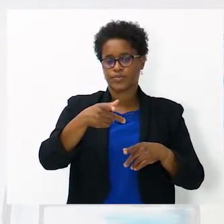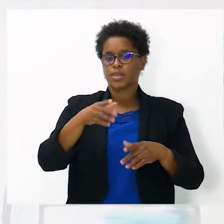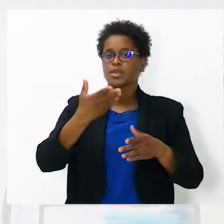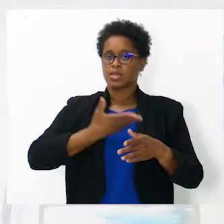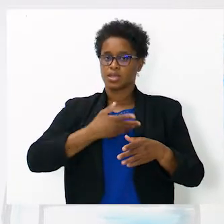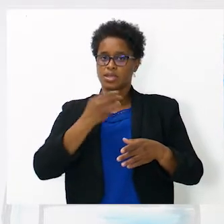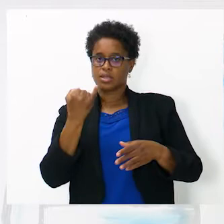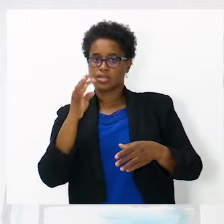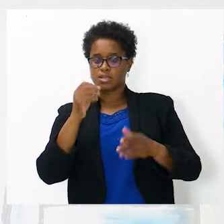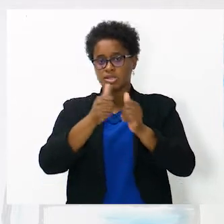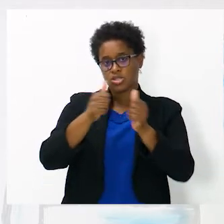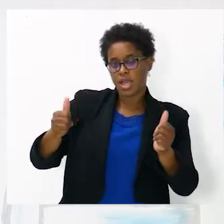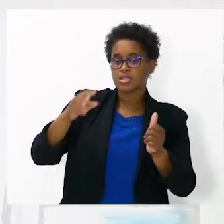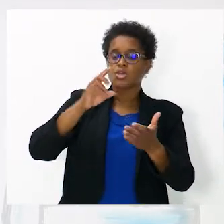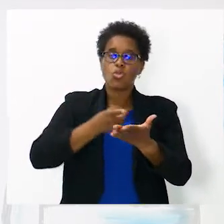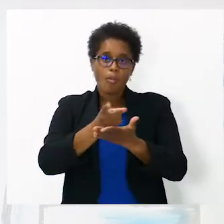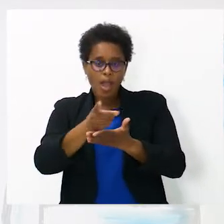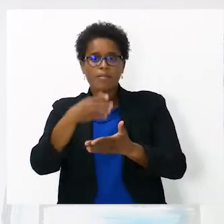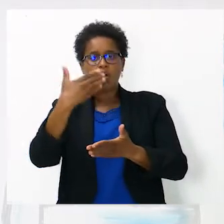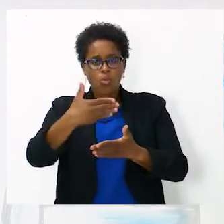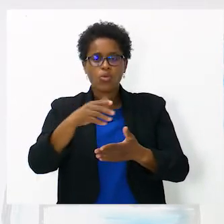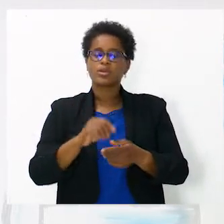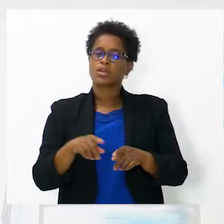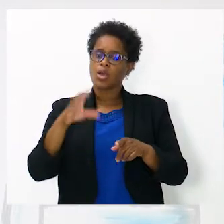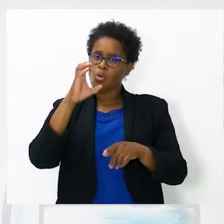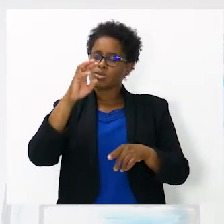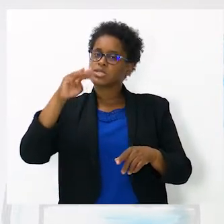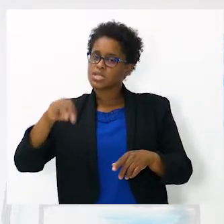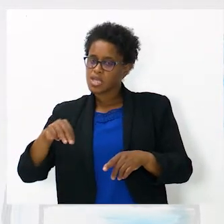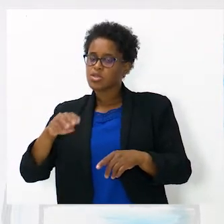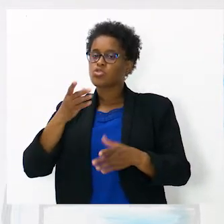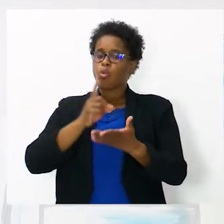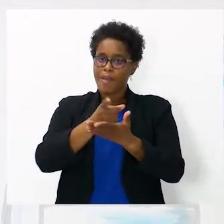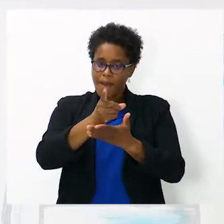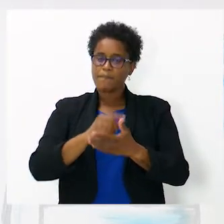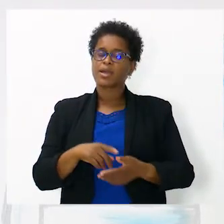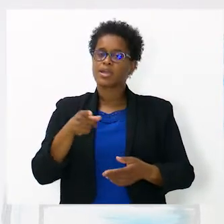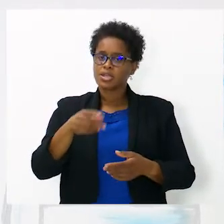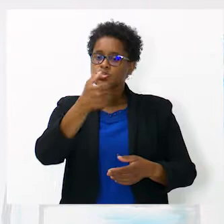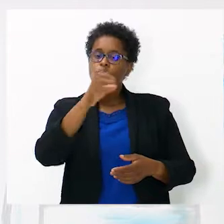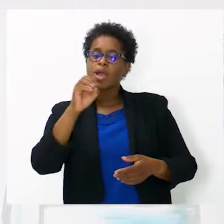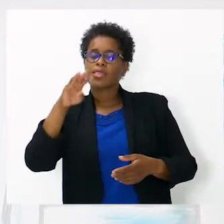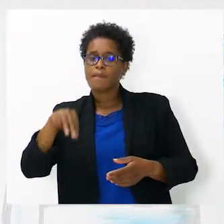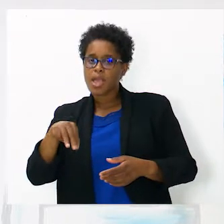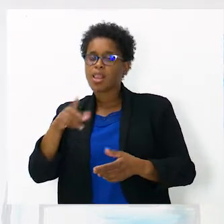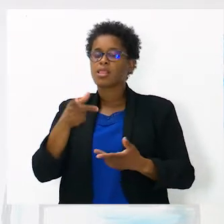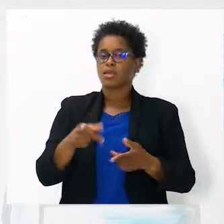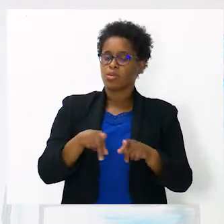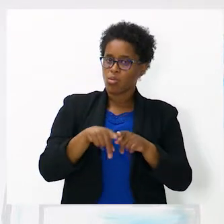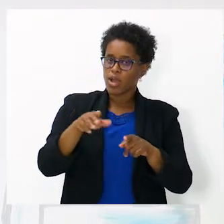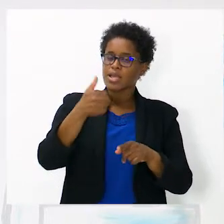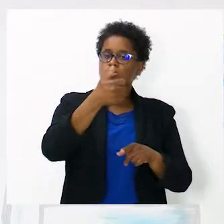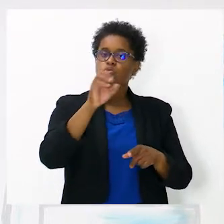é distância no mapa. Esse 1 ele representa 1 centímetro no mapa. Esse 50.000